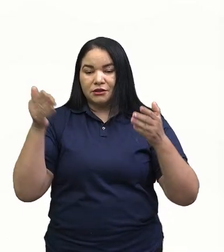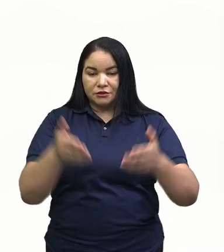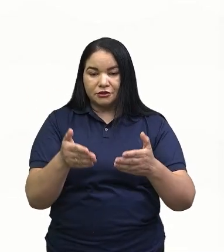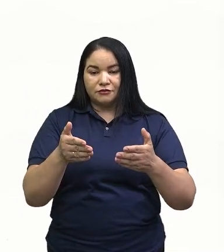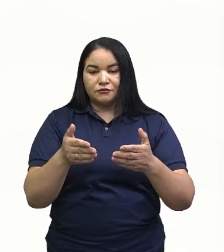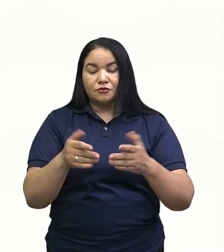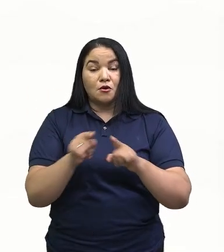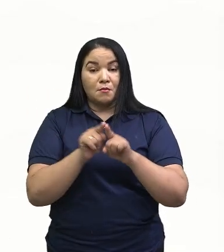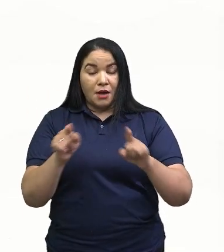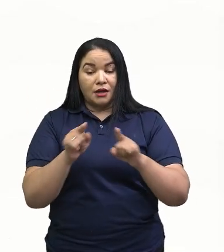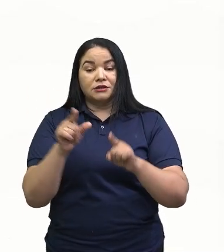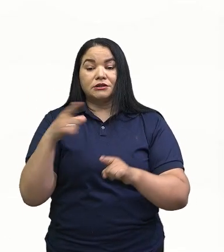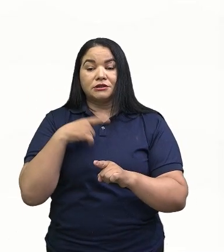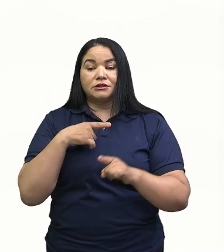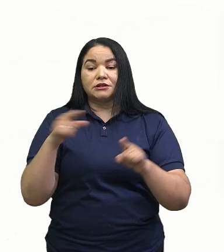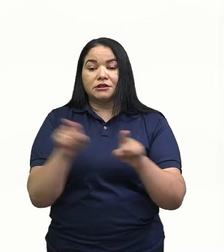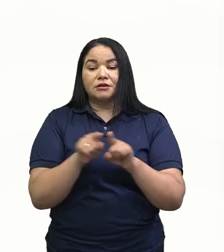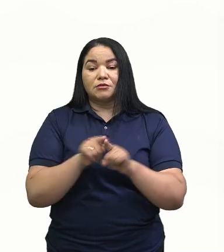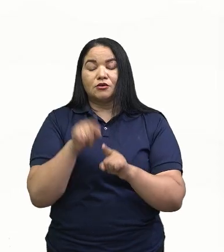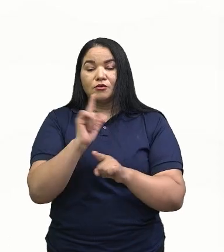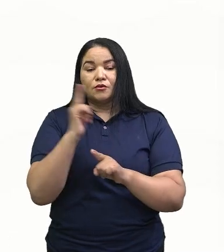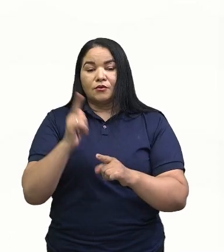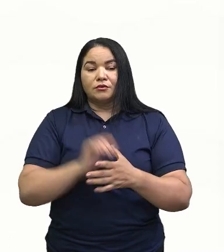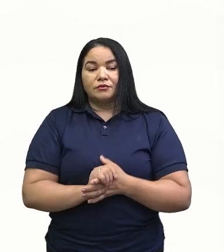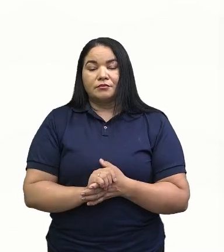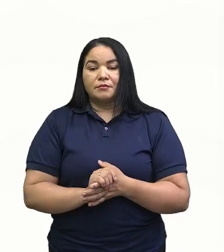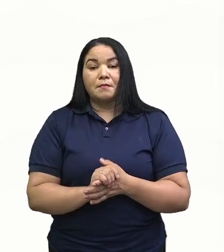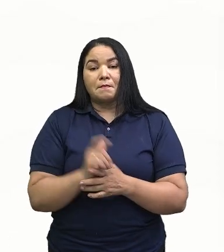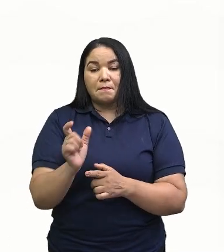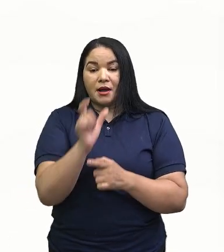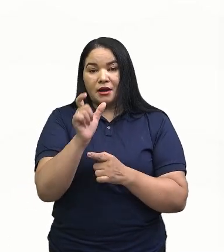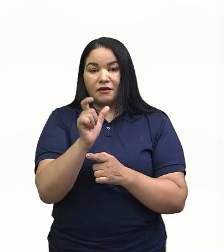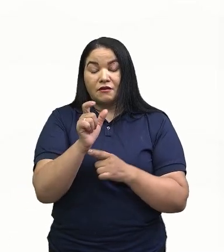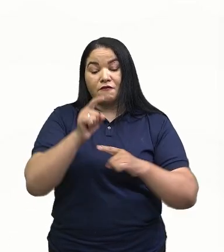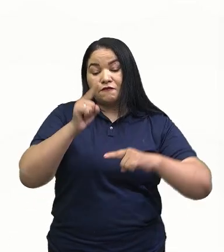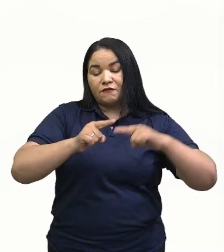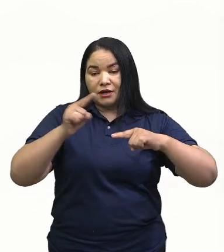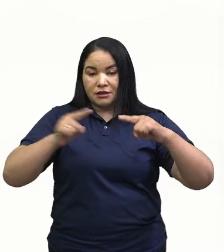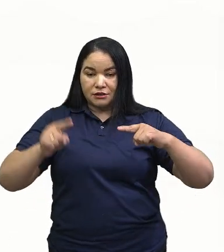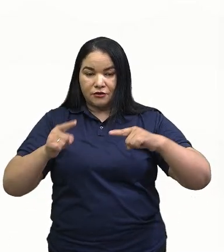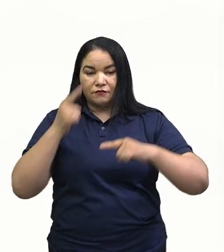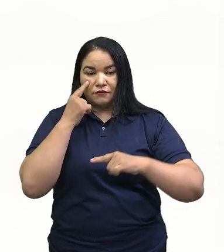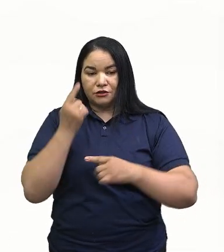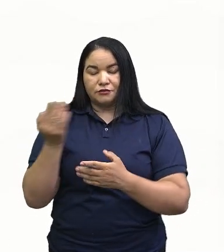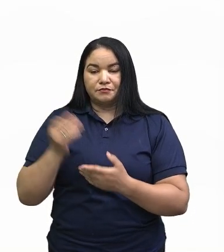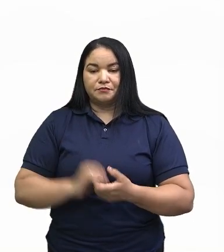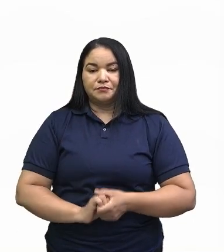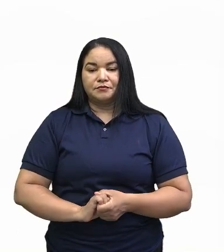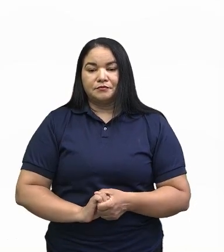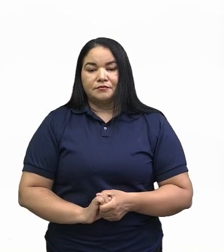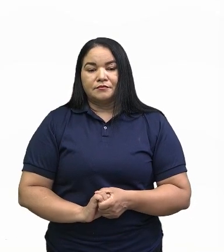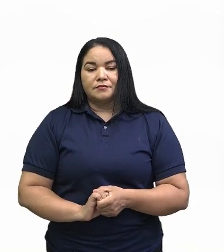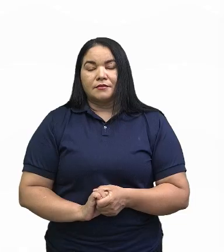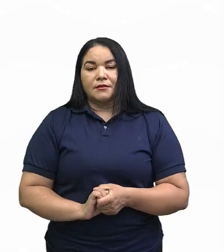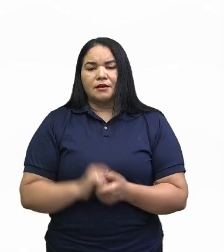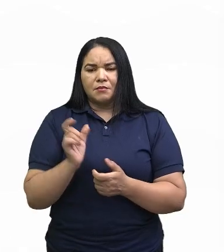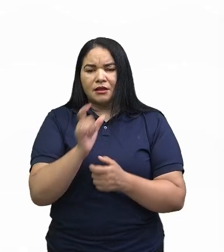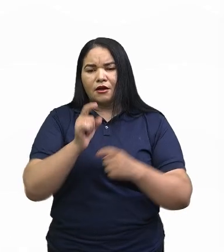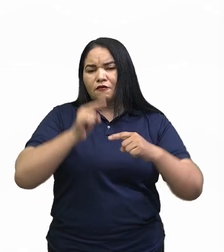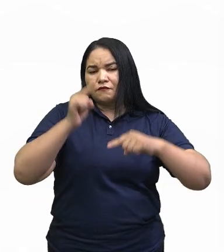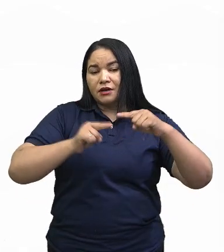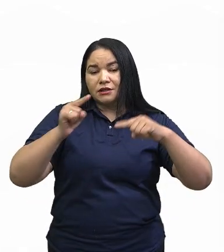específicos, mas também tem uma quando vier a palavra variação. Vejam aí, a palavra